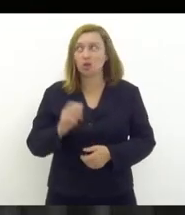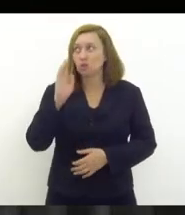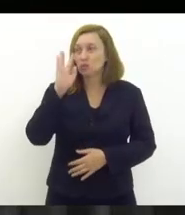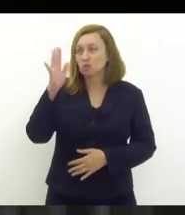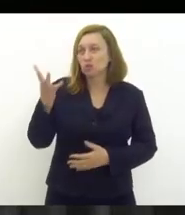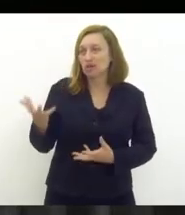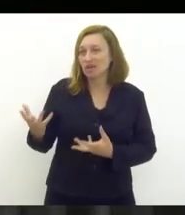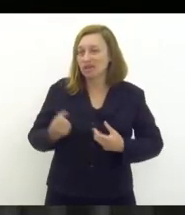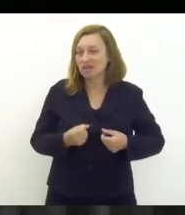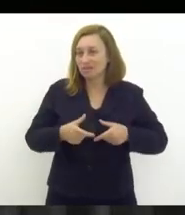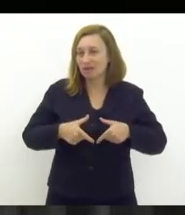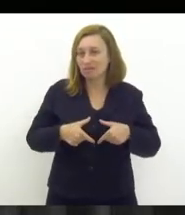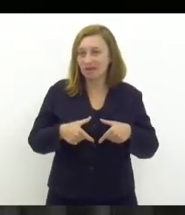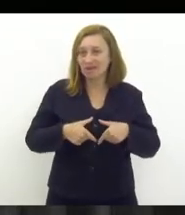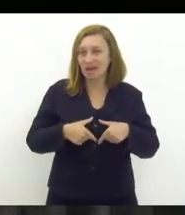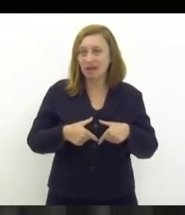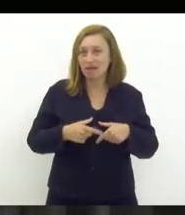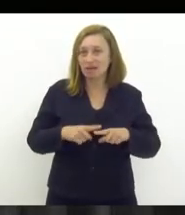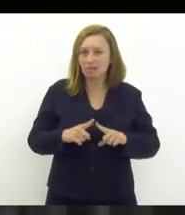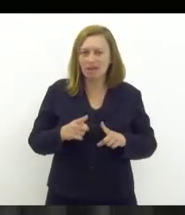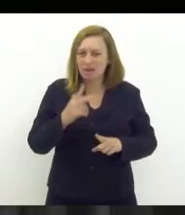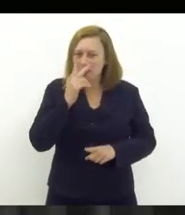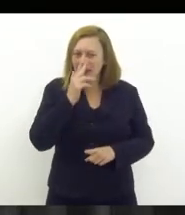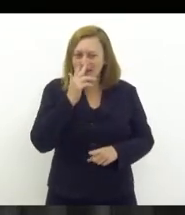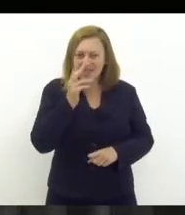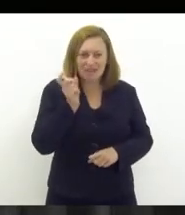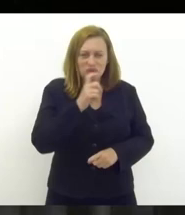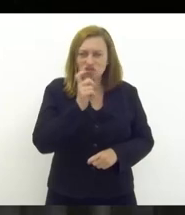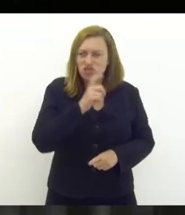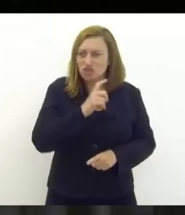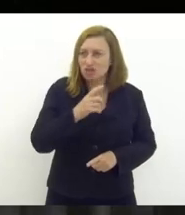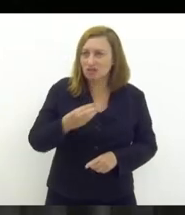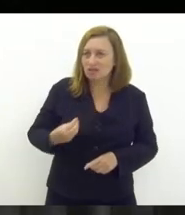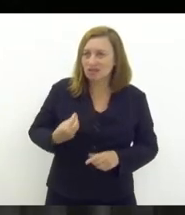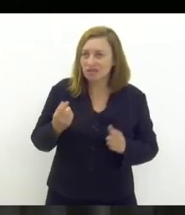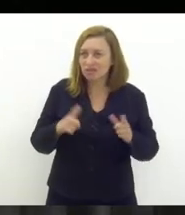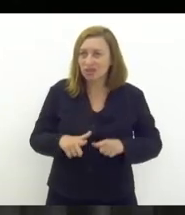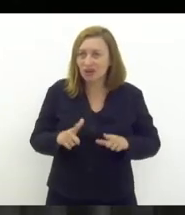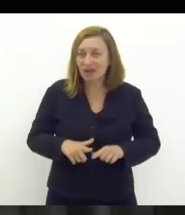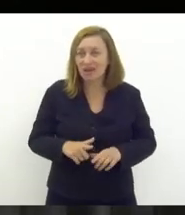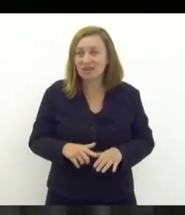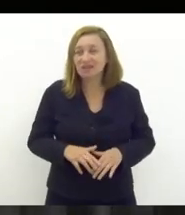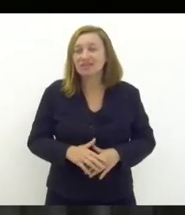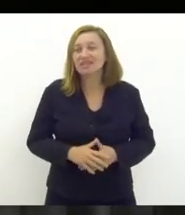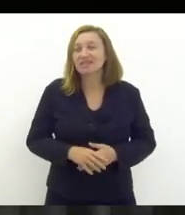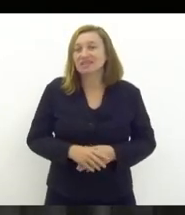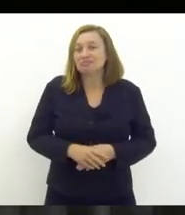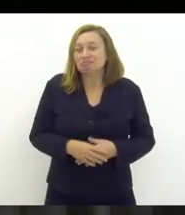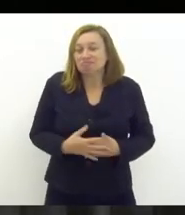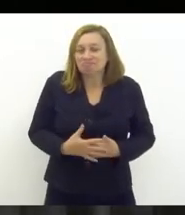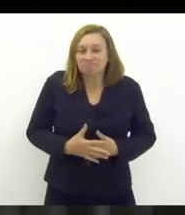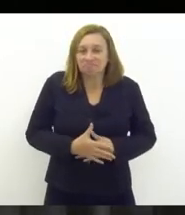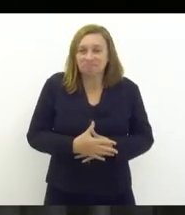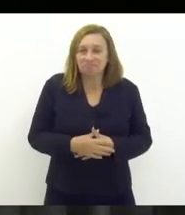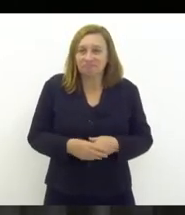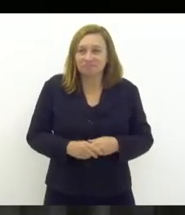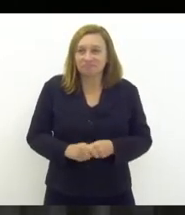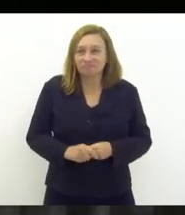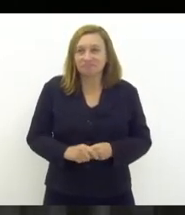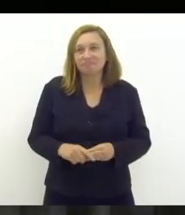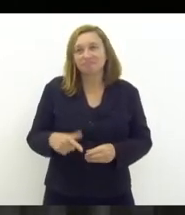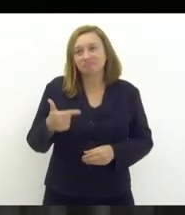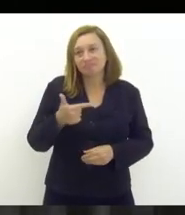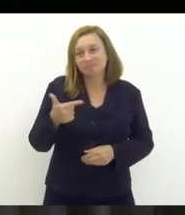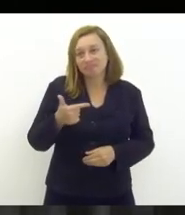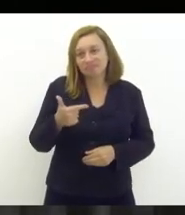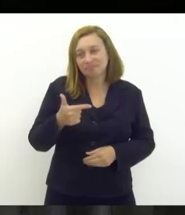receber a medalha mas quando tá aqui parece que é mentira e eh assim eu tenho 22